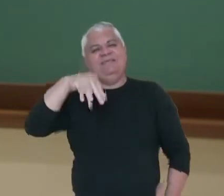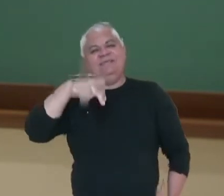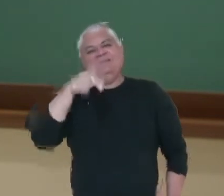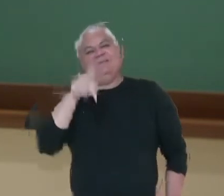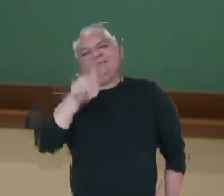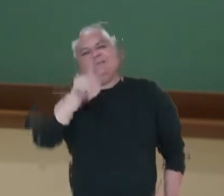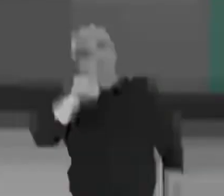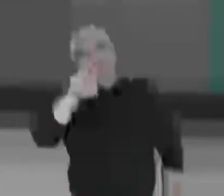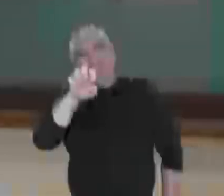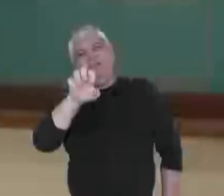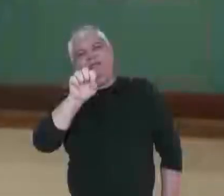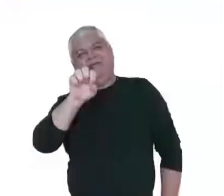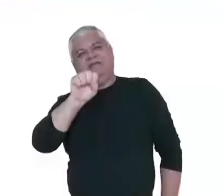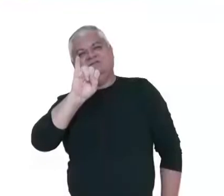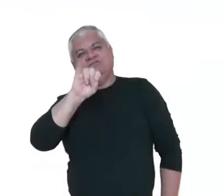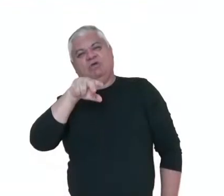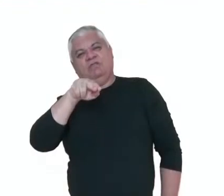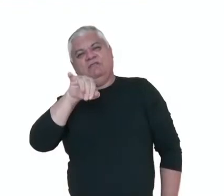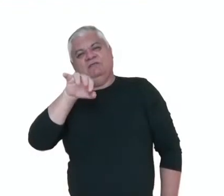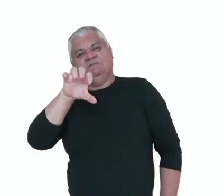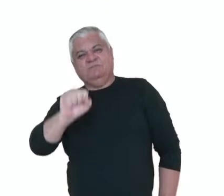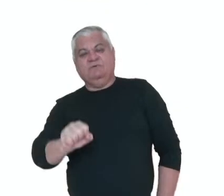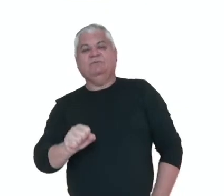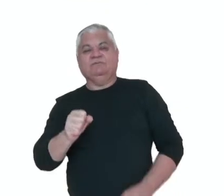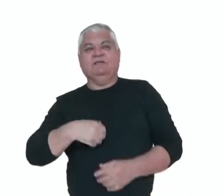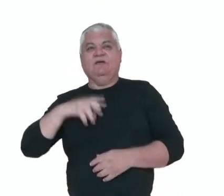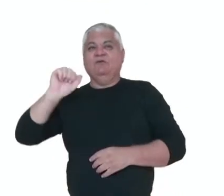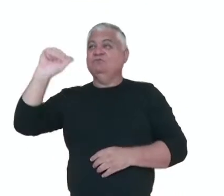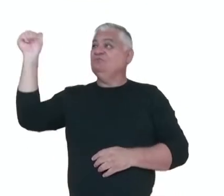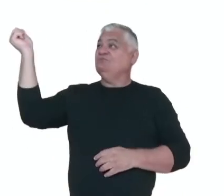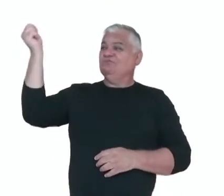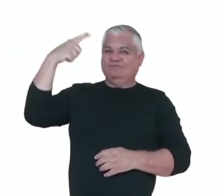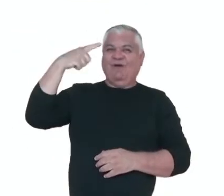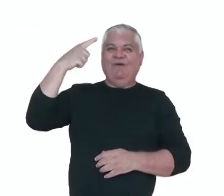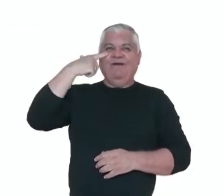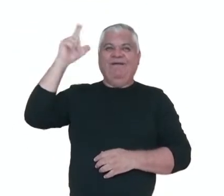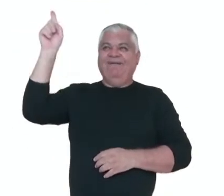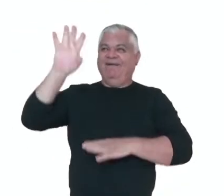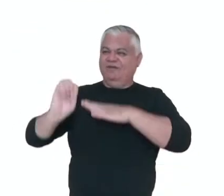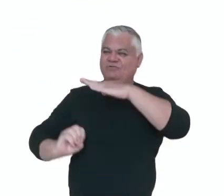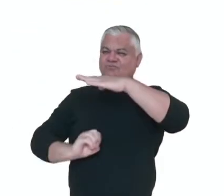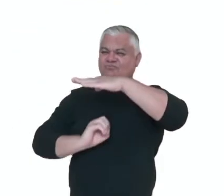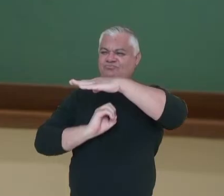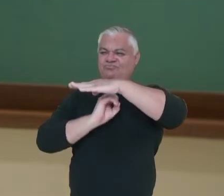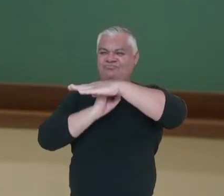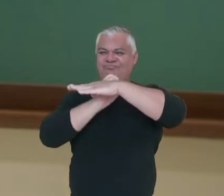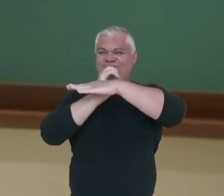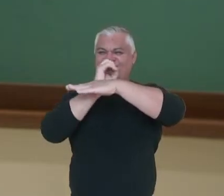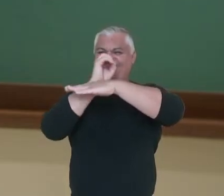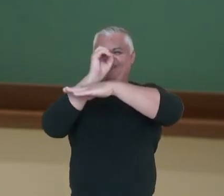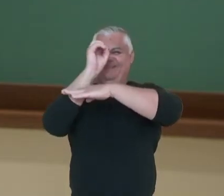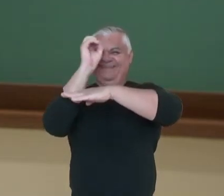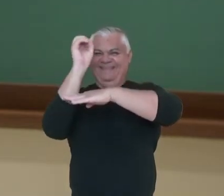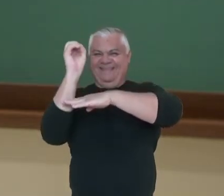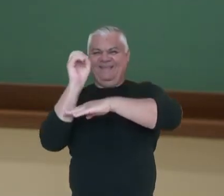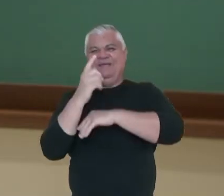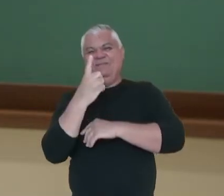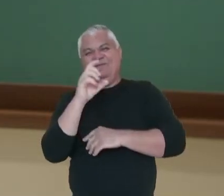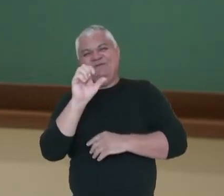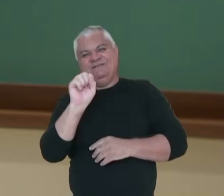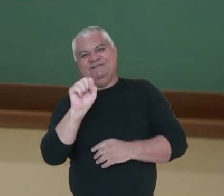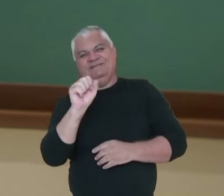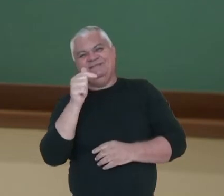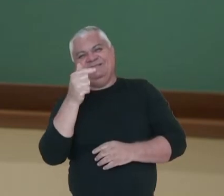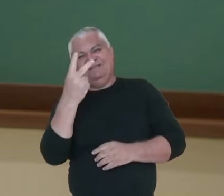pintura, que é a impressão ao nascer do sol, de 1872, e apresentado ao público em